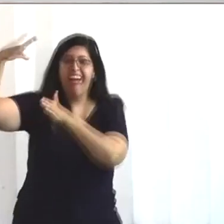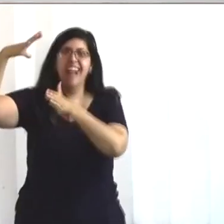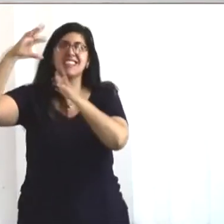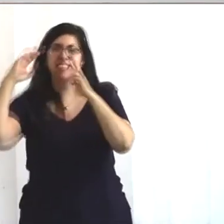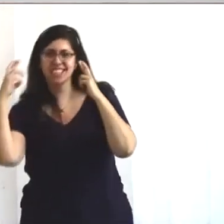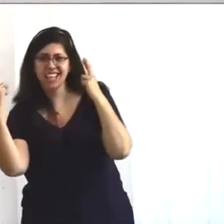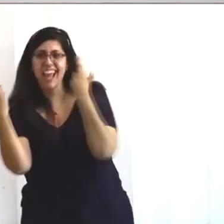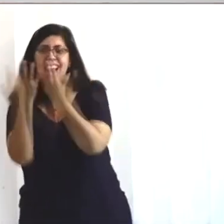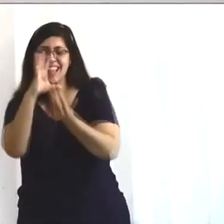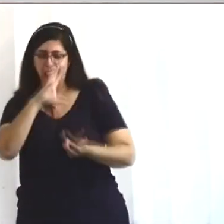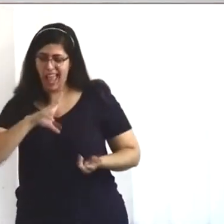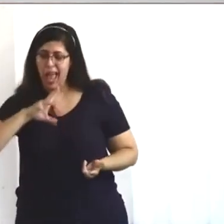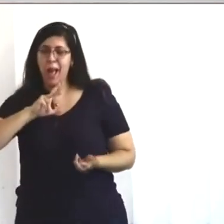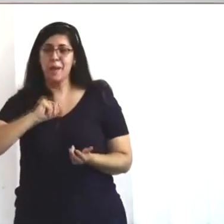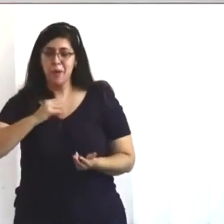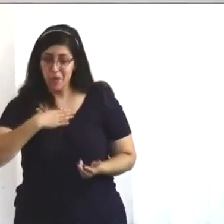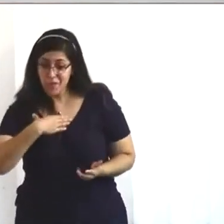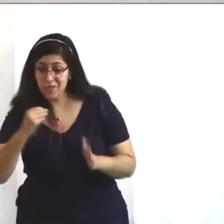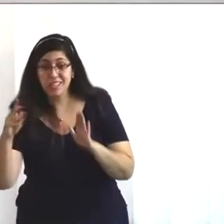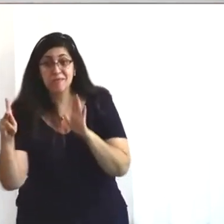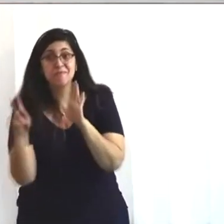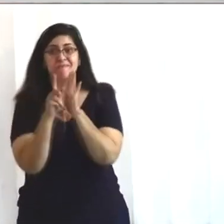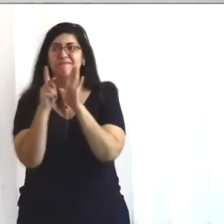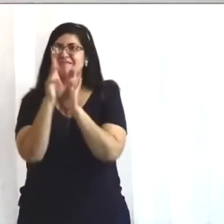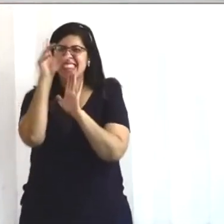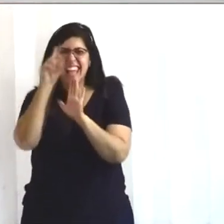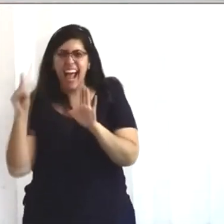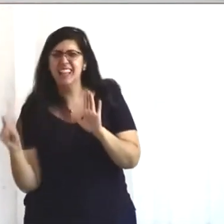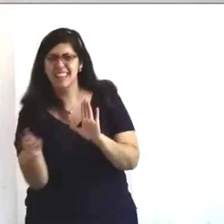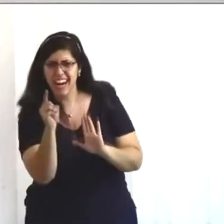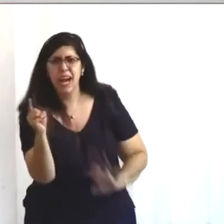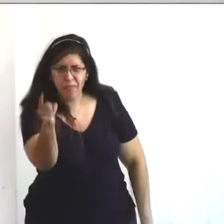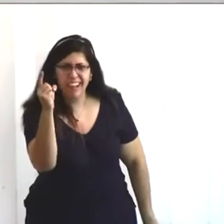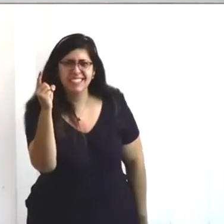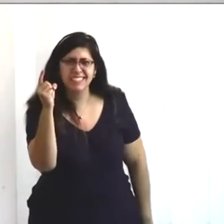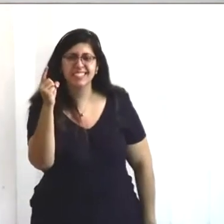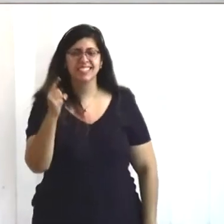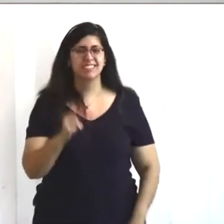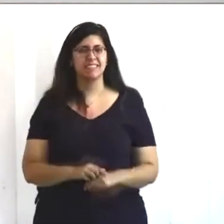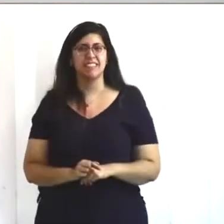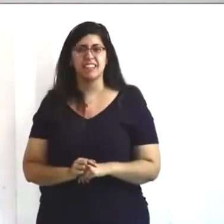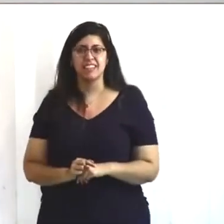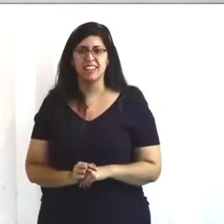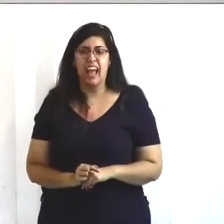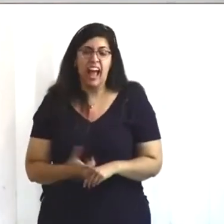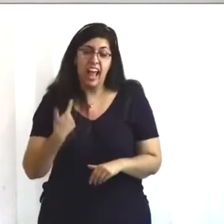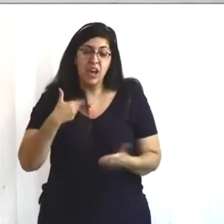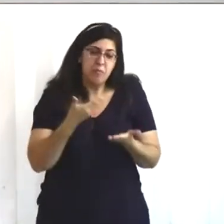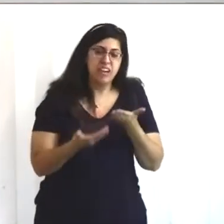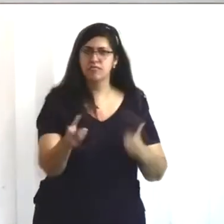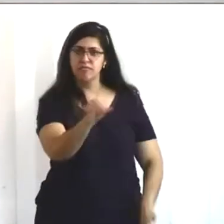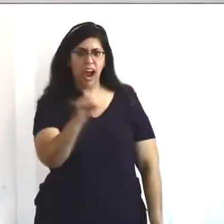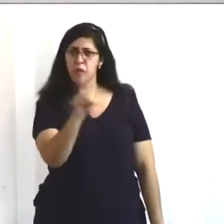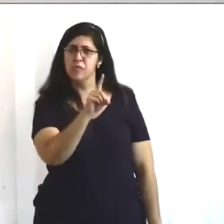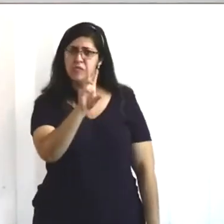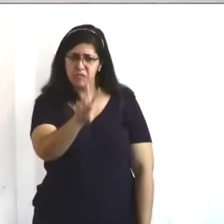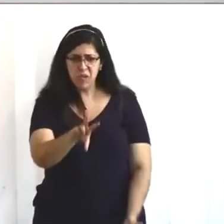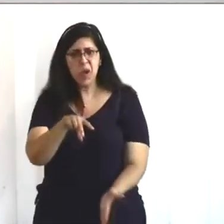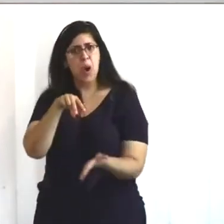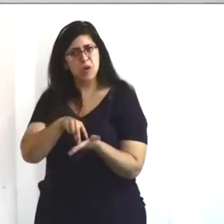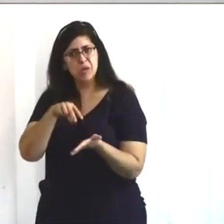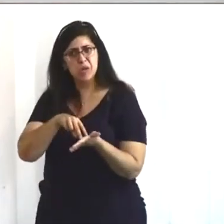estava quando lá no começo o ser humano foi criado, façamos o homem à nossa imagem e semelhança. O Espírito Santo